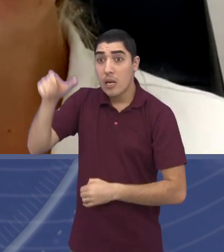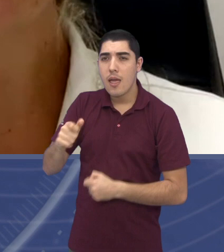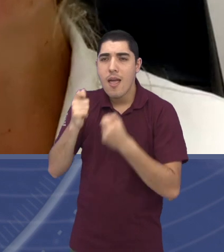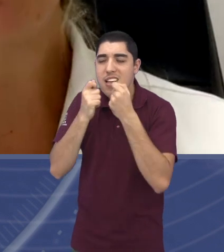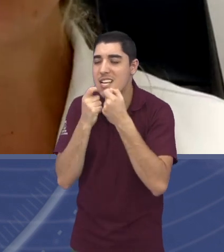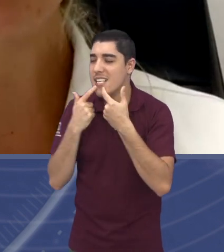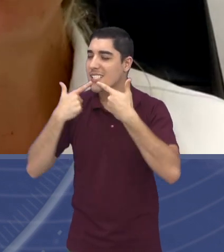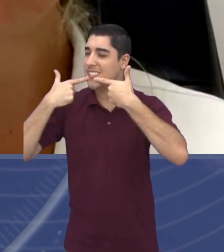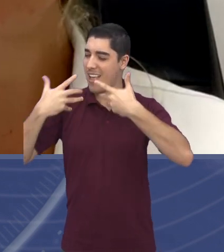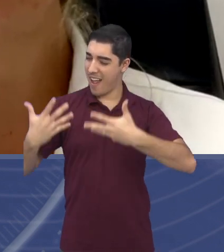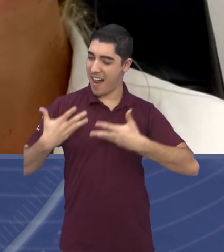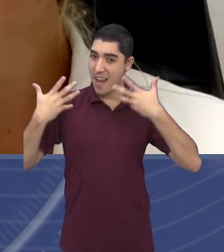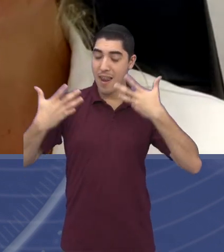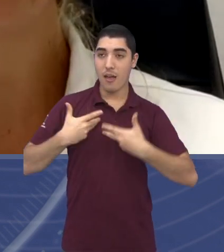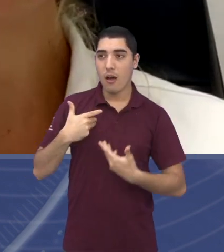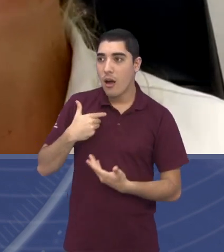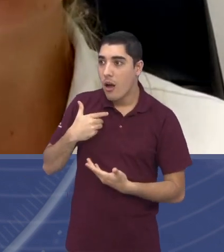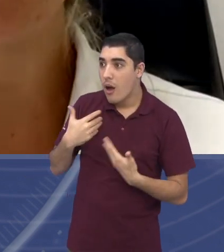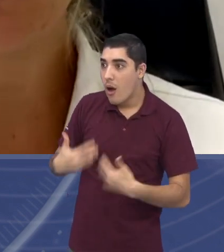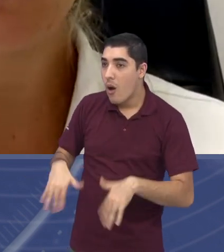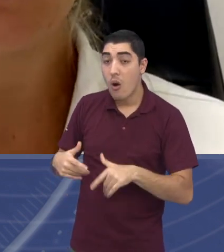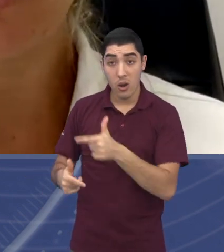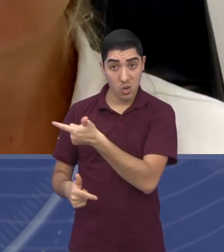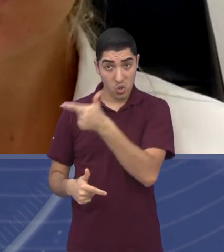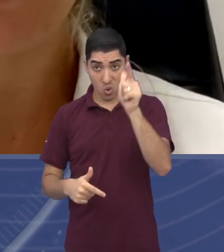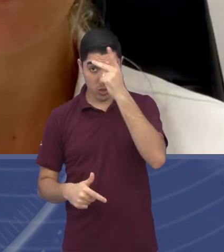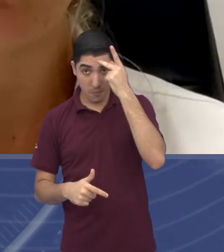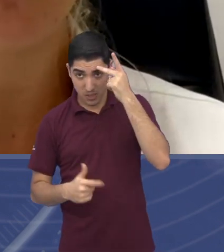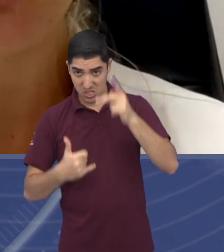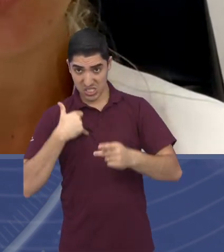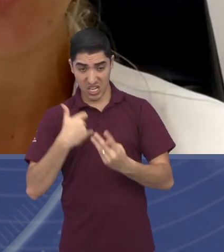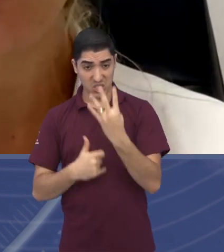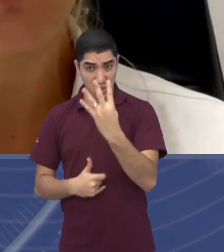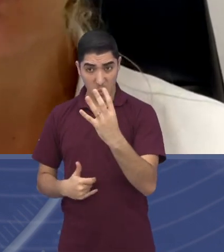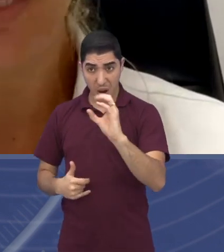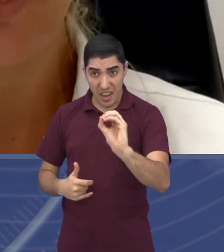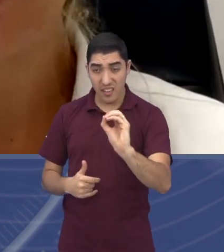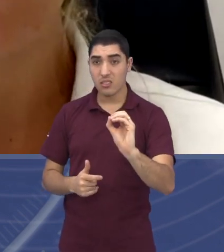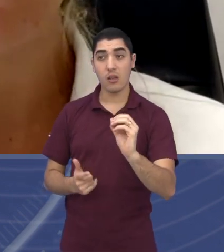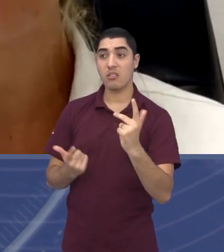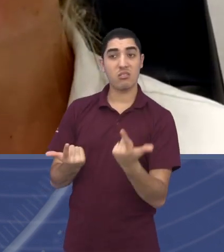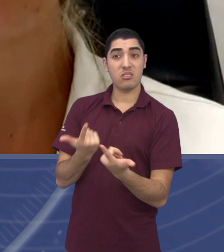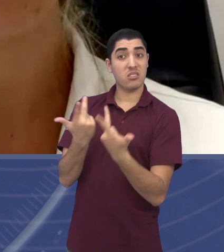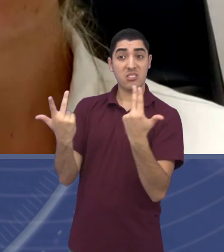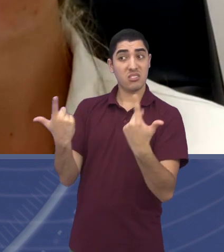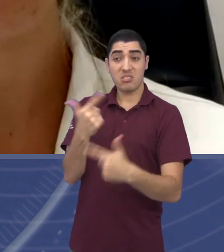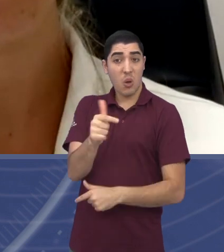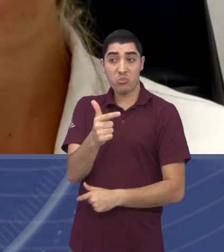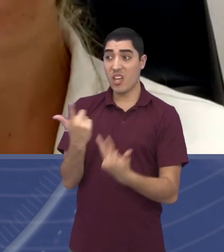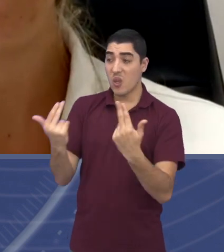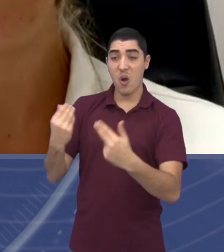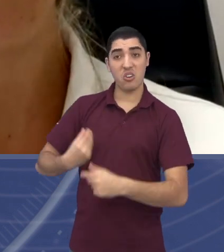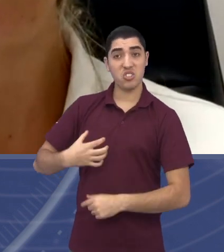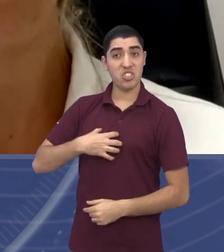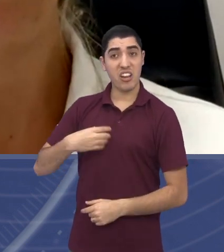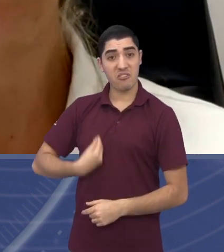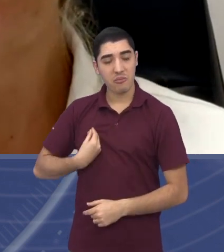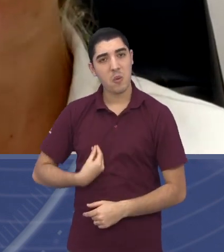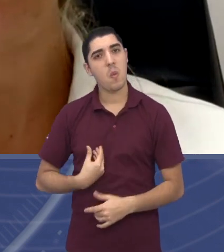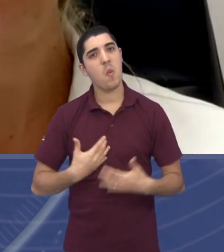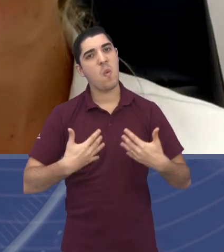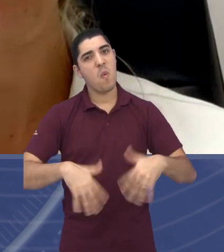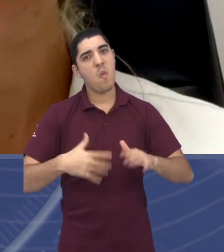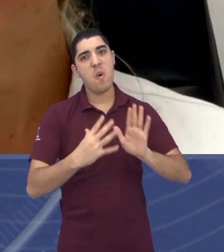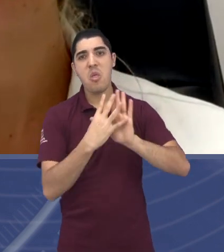alegria invejável de pacientes de 40 e poucos anos fazendo anti-age que não tem. São exemplos para